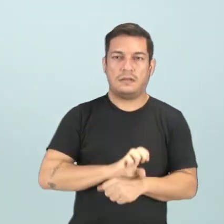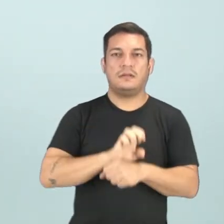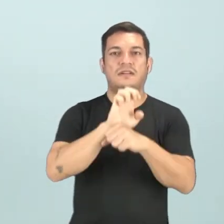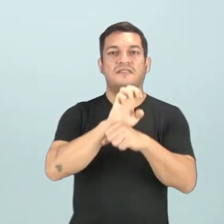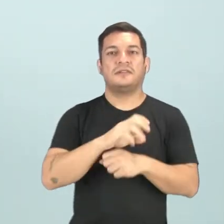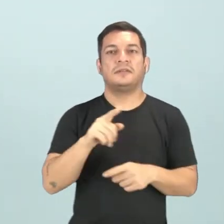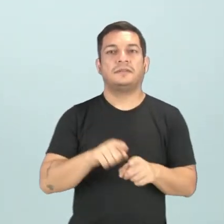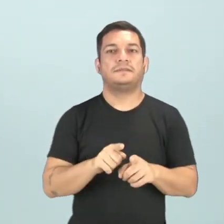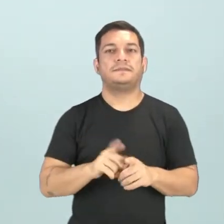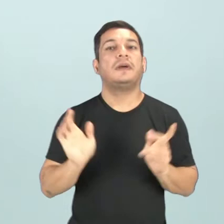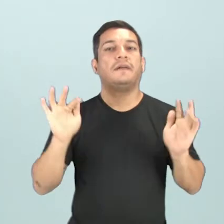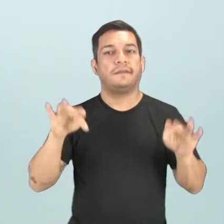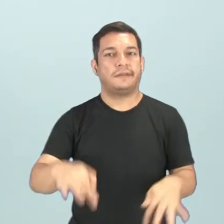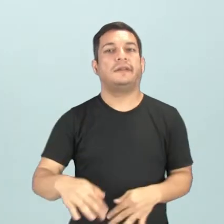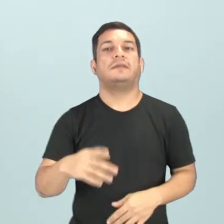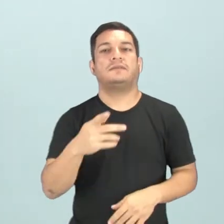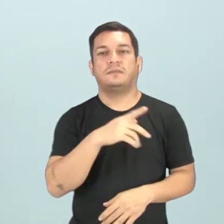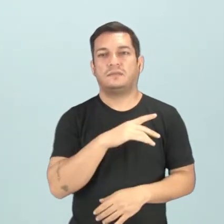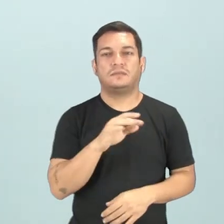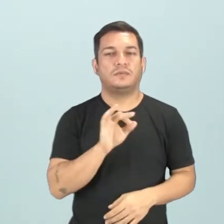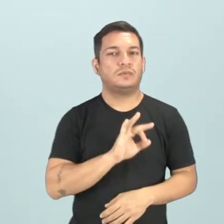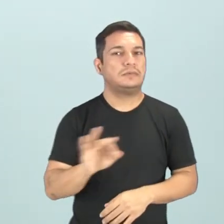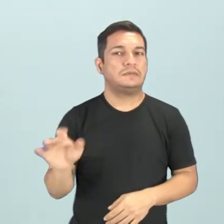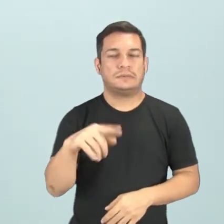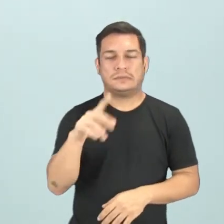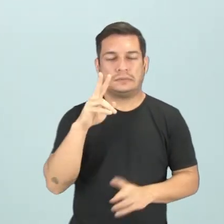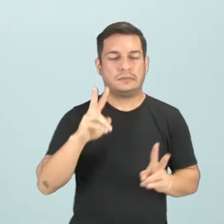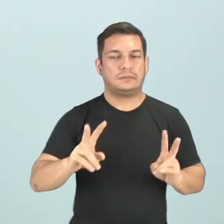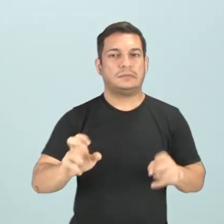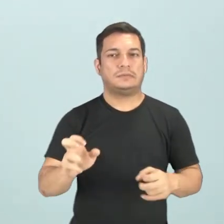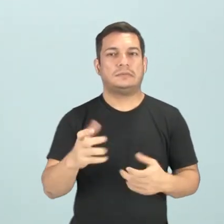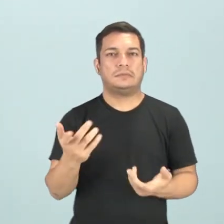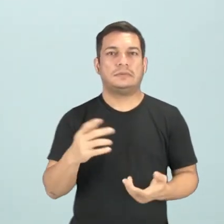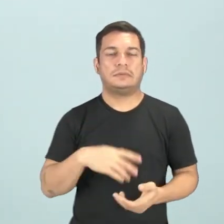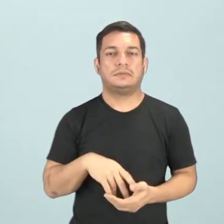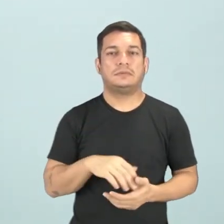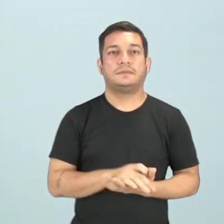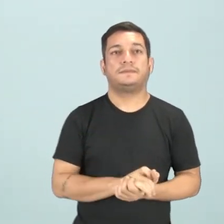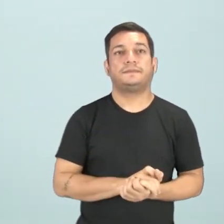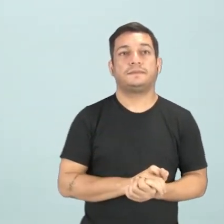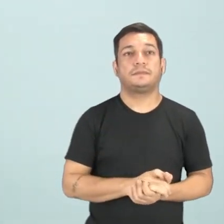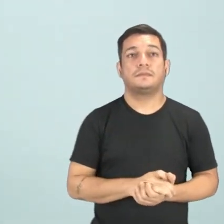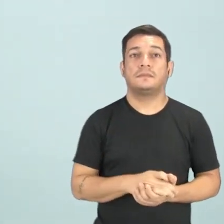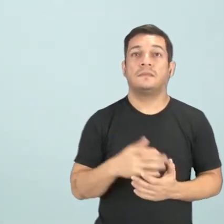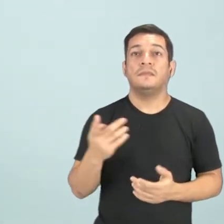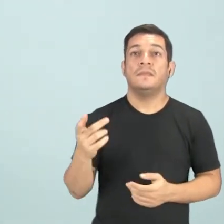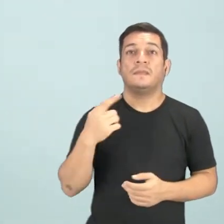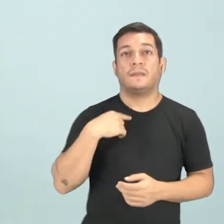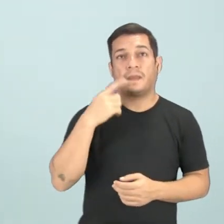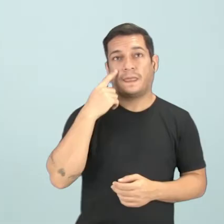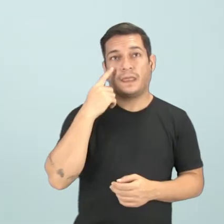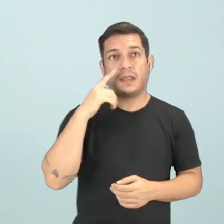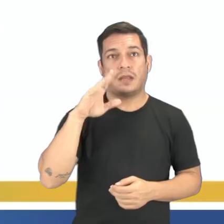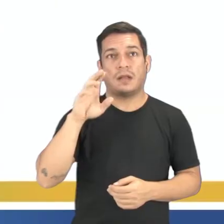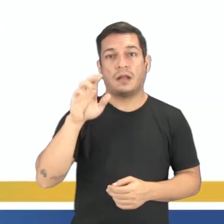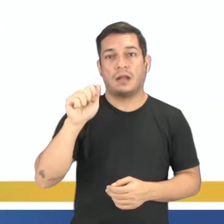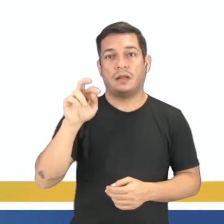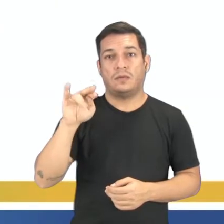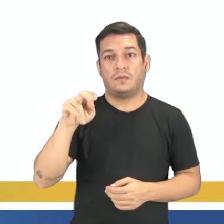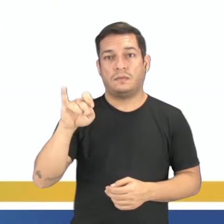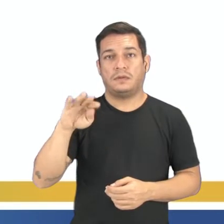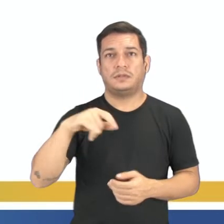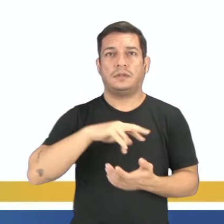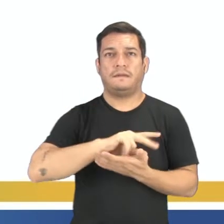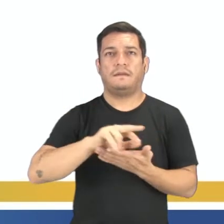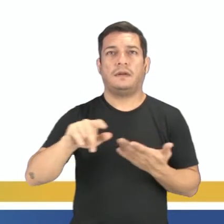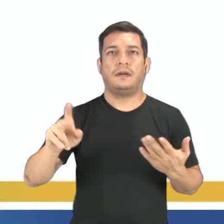E o final é trágico, como vocês viram. Então, aqui no Conto A Cartomante, integra a obra de várias histórias de Machado